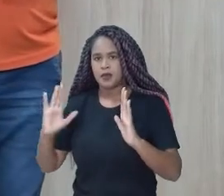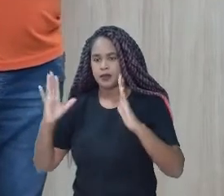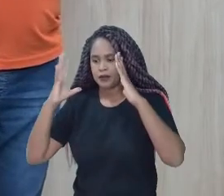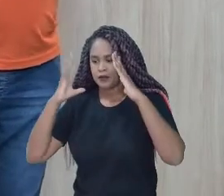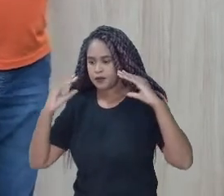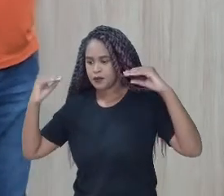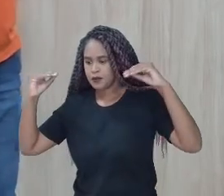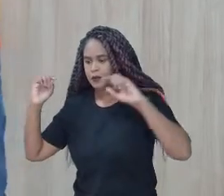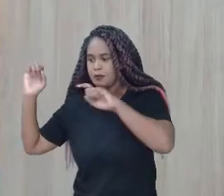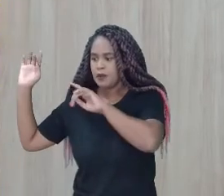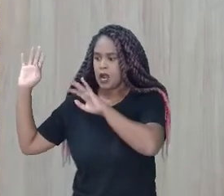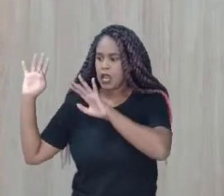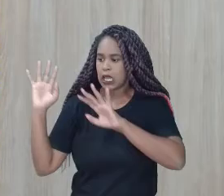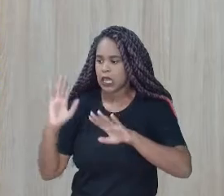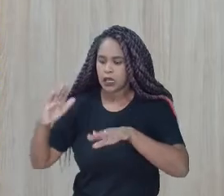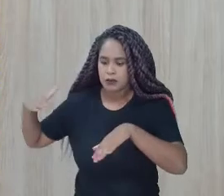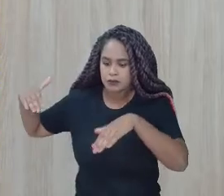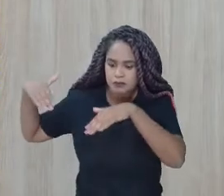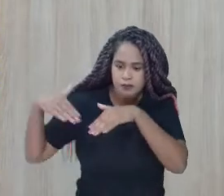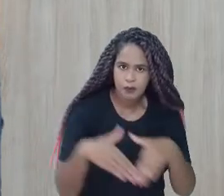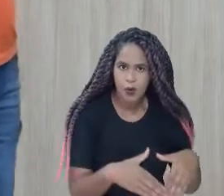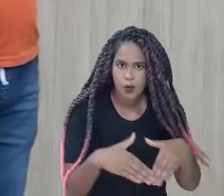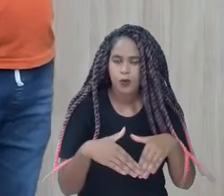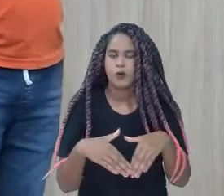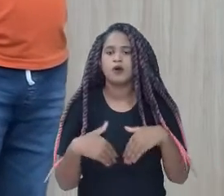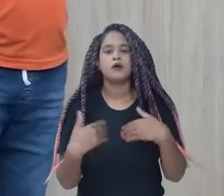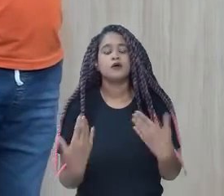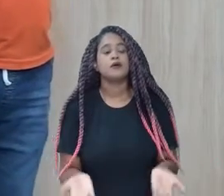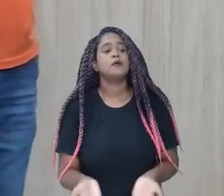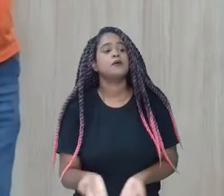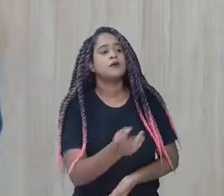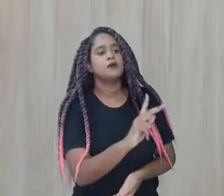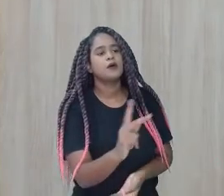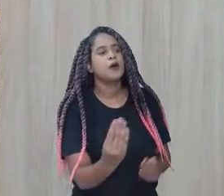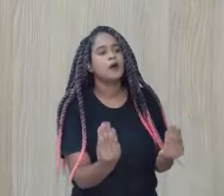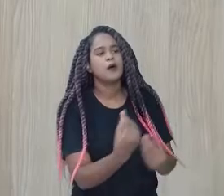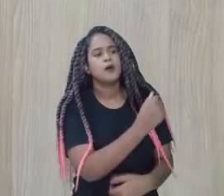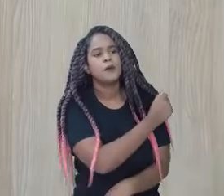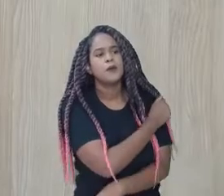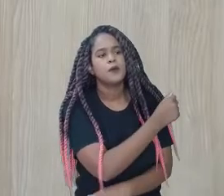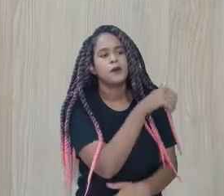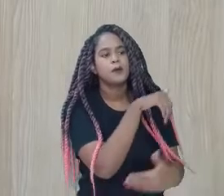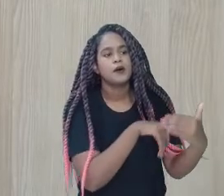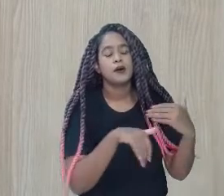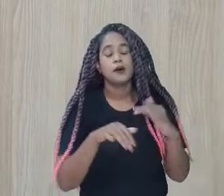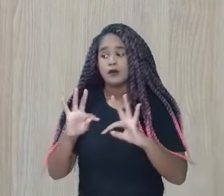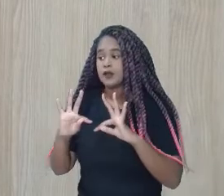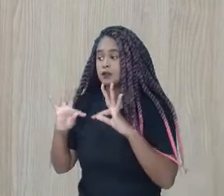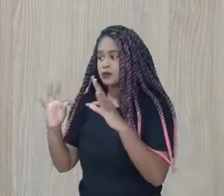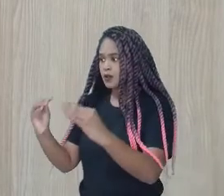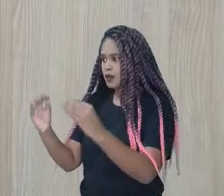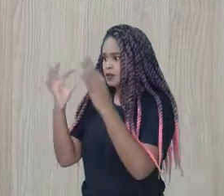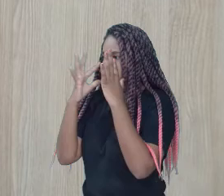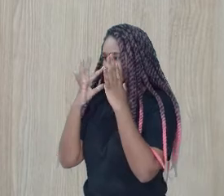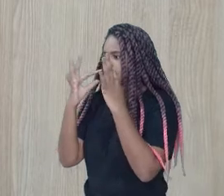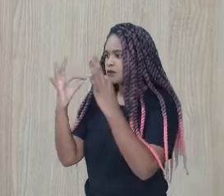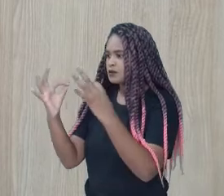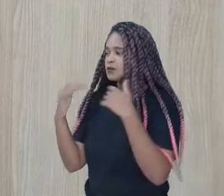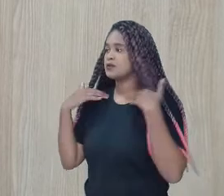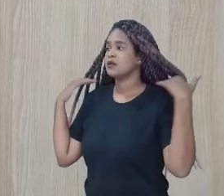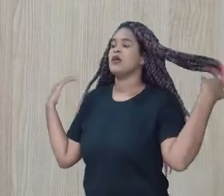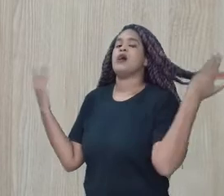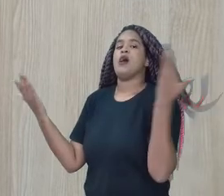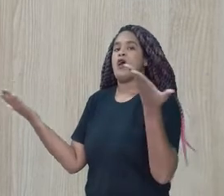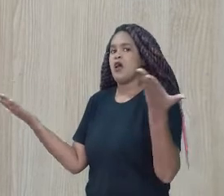período. Professora, como é que está aí a participação dos nossos alunos no chat? Eles estão atentos. Agora apagou aqui